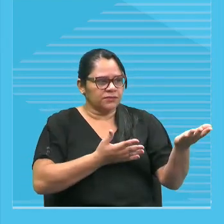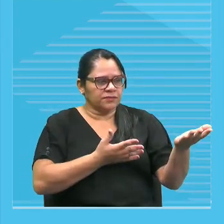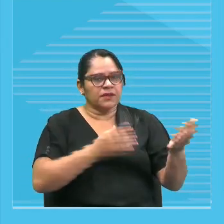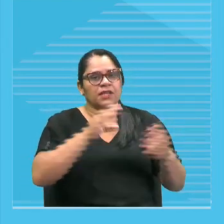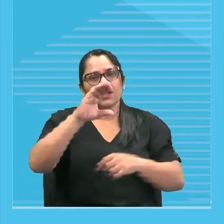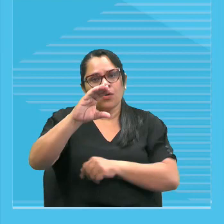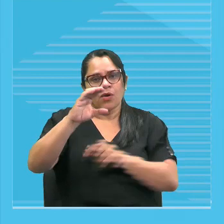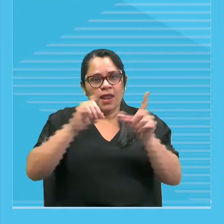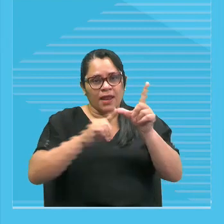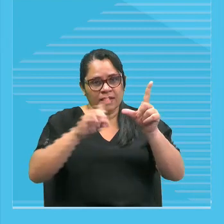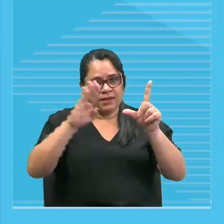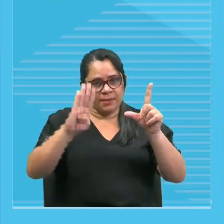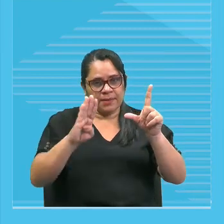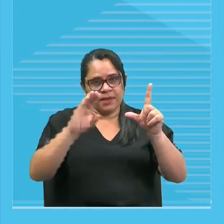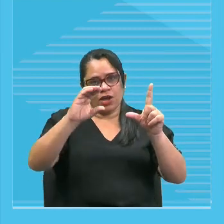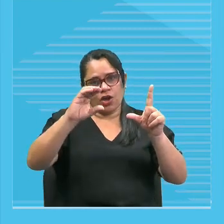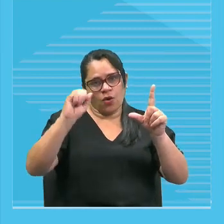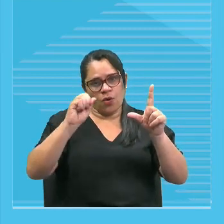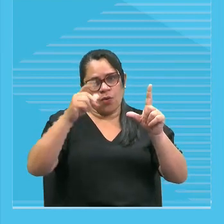Copa xícara